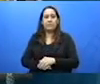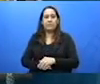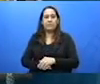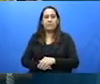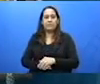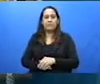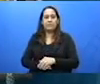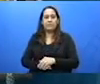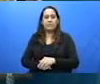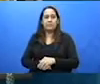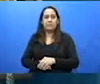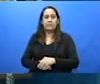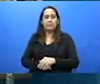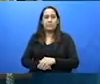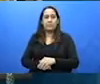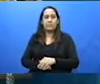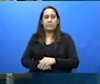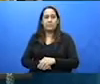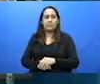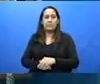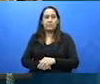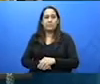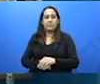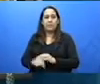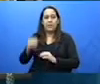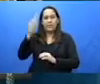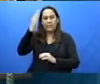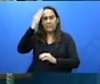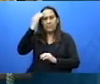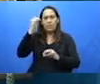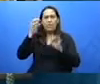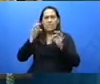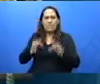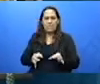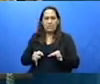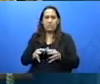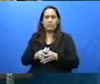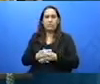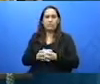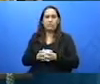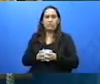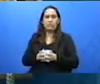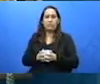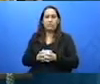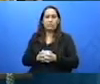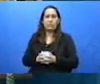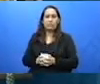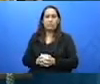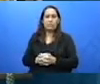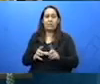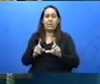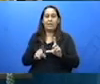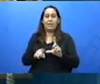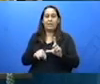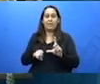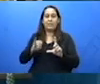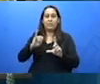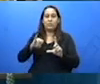T, aprendeu o I, vai saber também fazer a letra